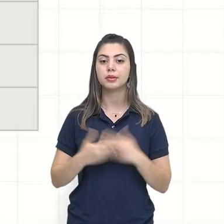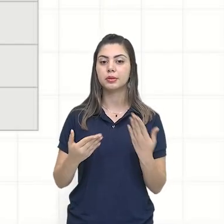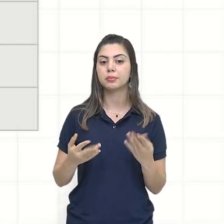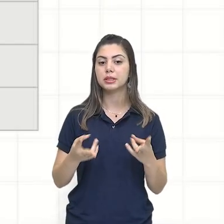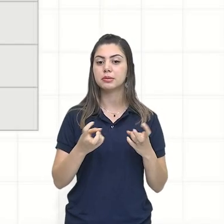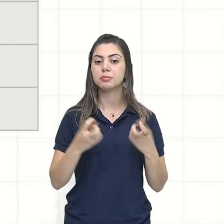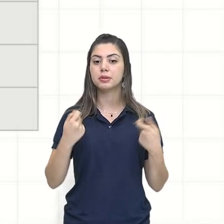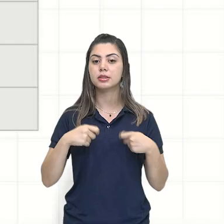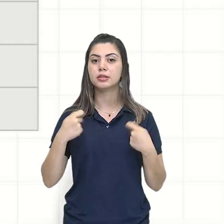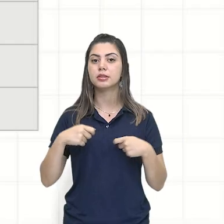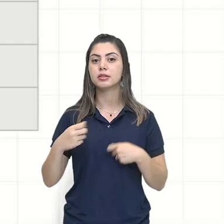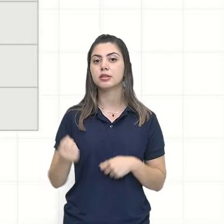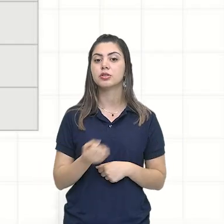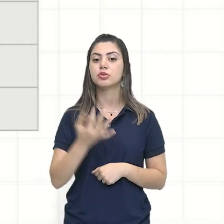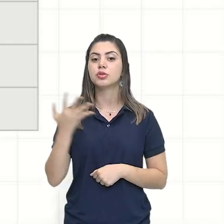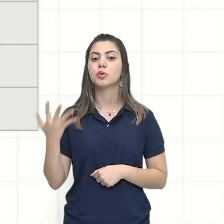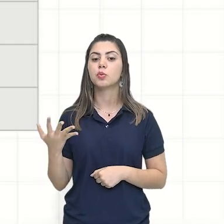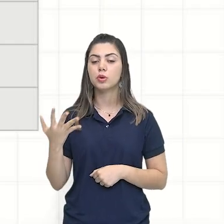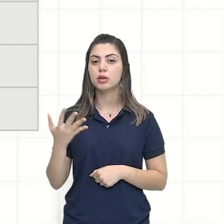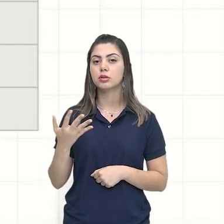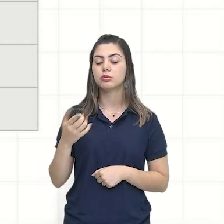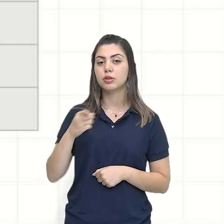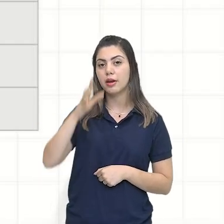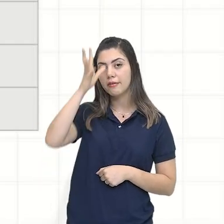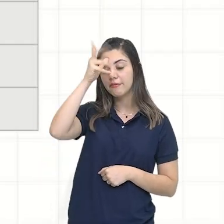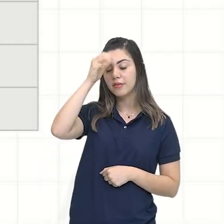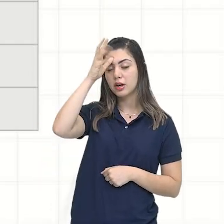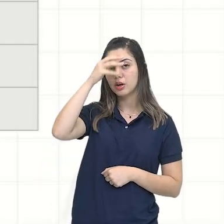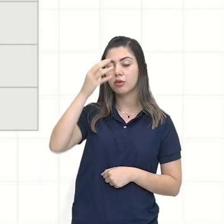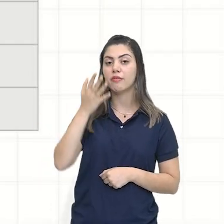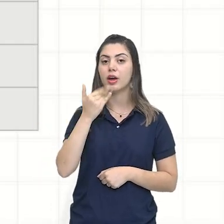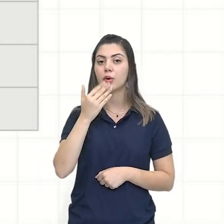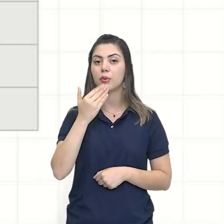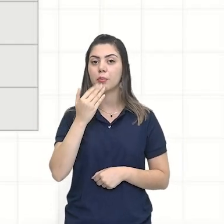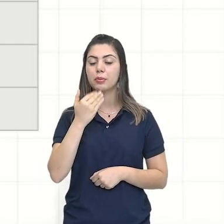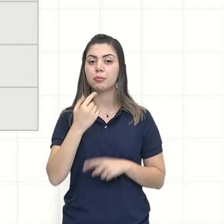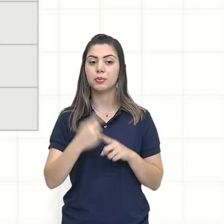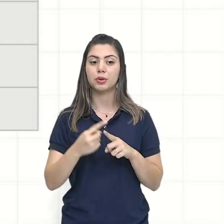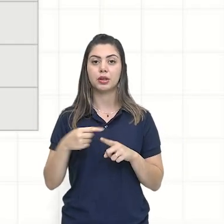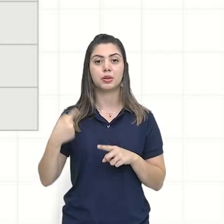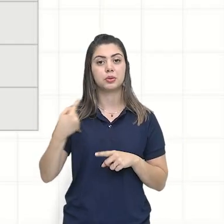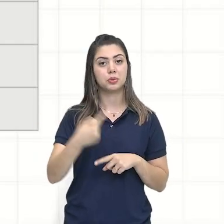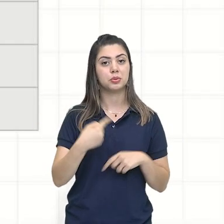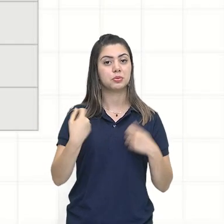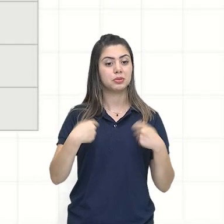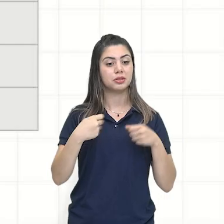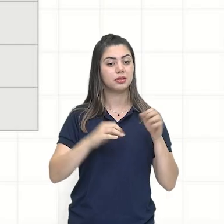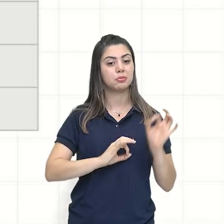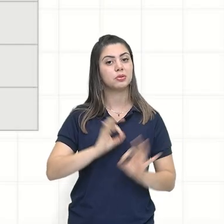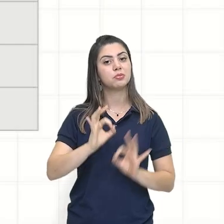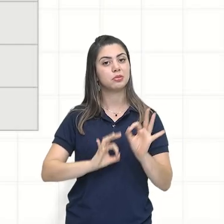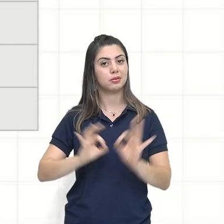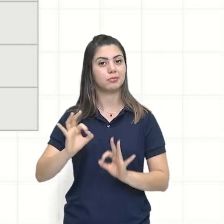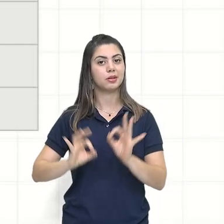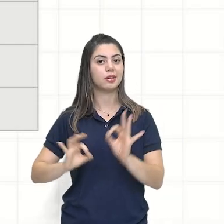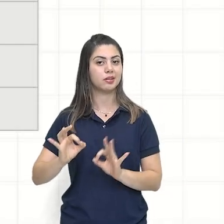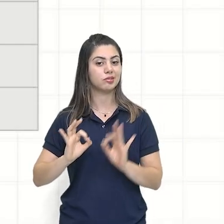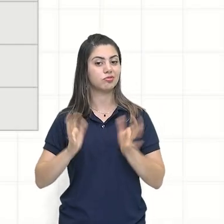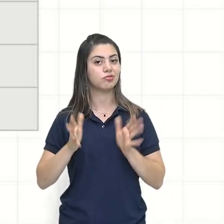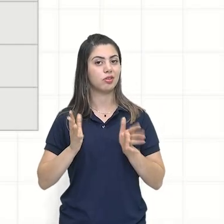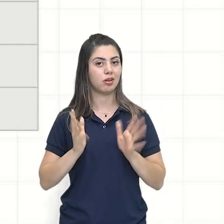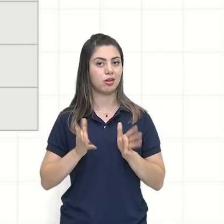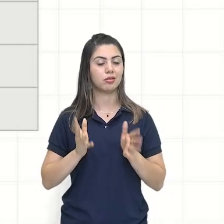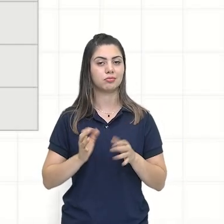quanto? Quanto será consumido de frango nesse dia, né? Que a gente já tem que deixar preparado para, né, ser feitos